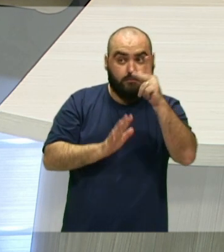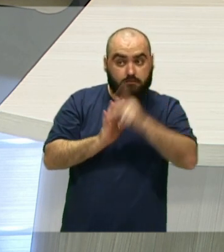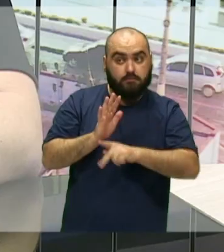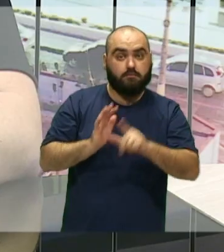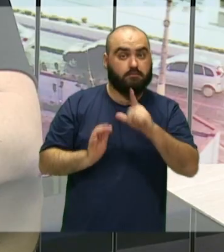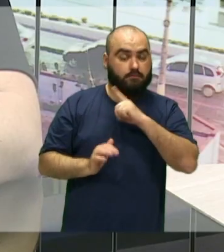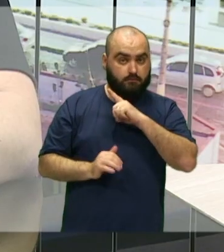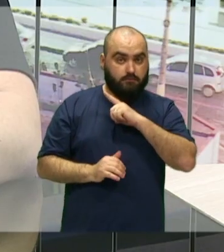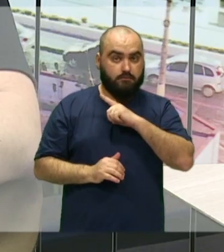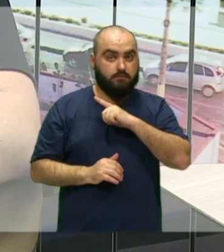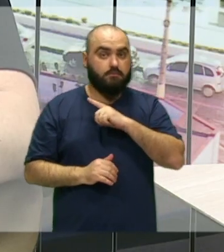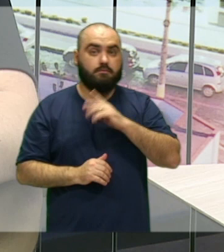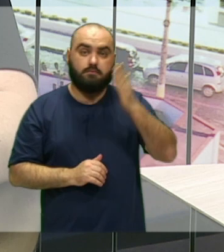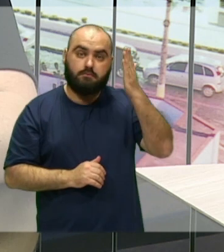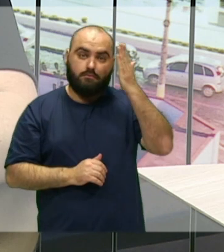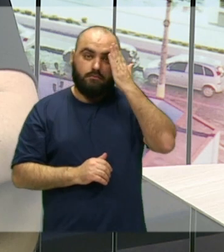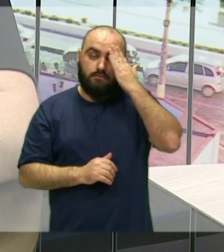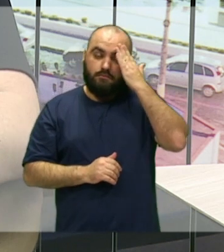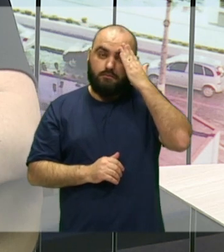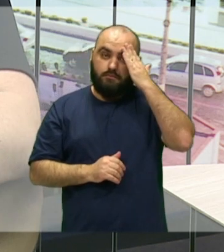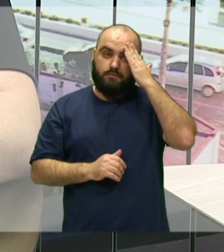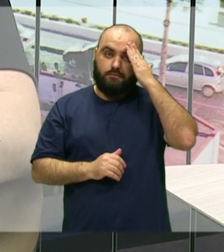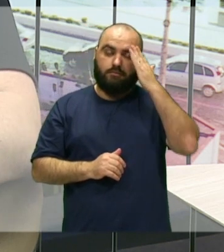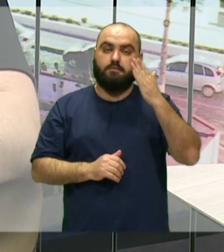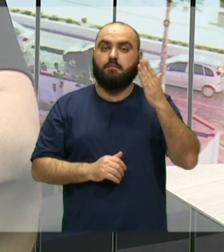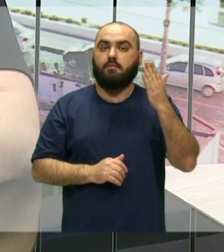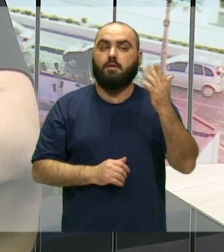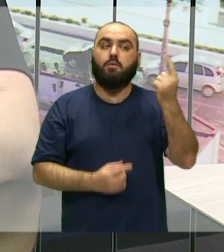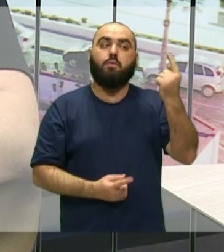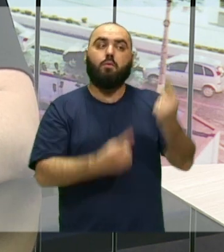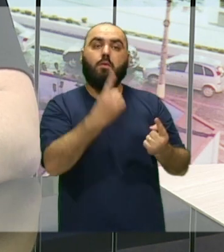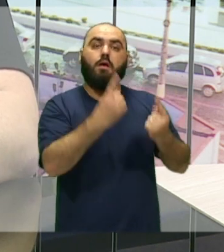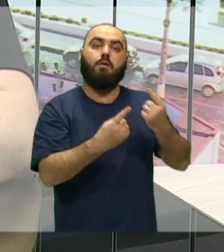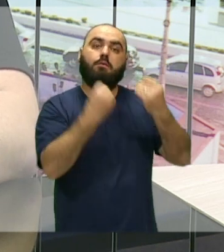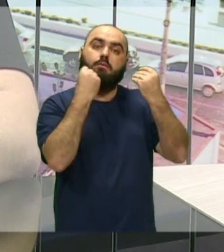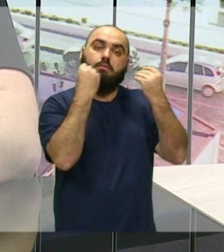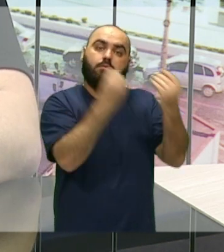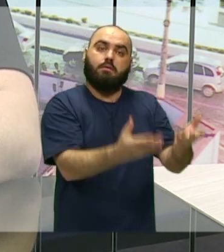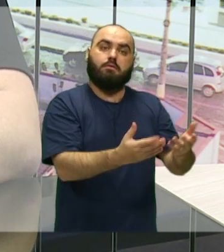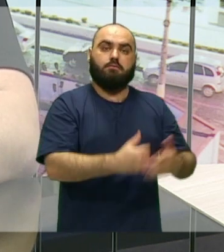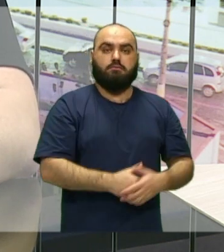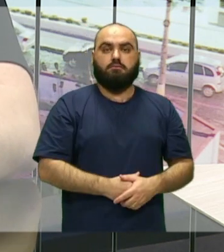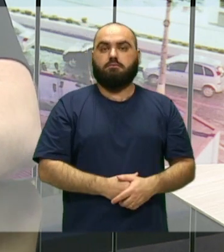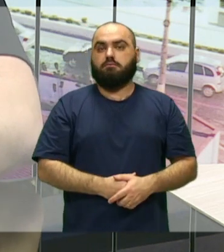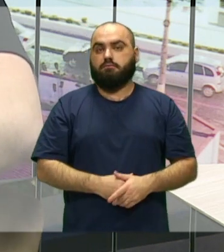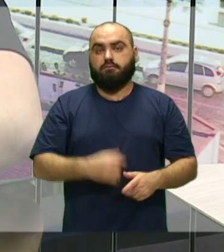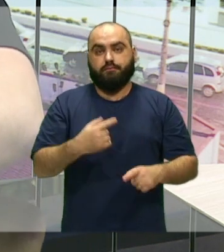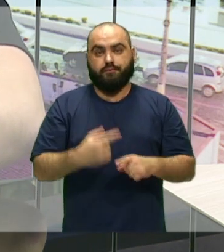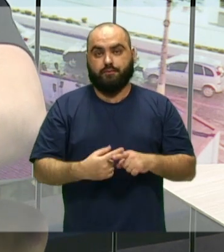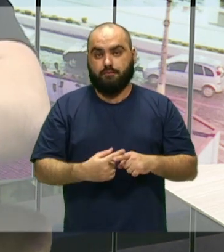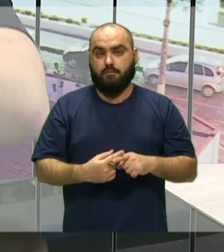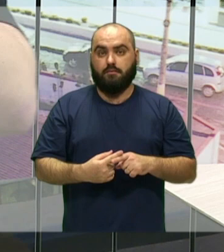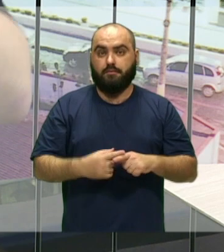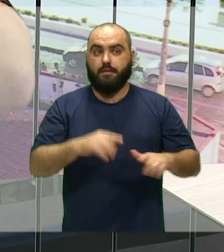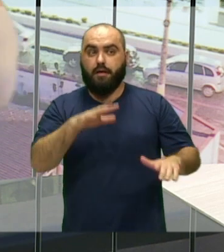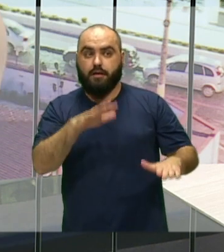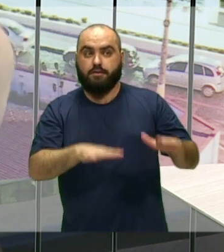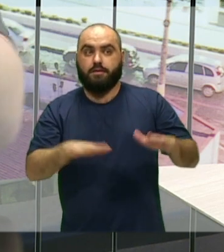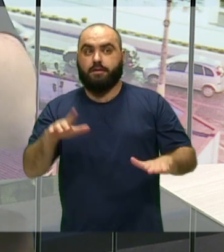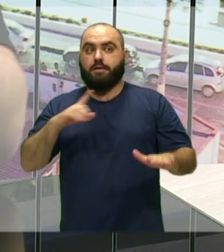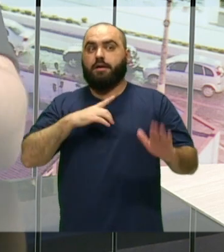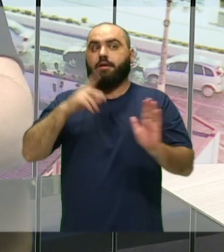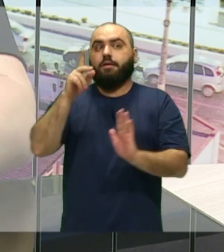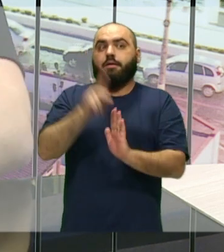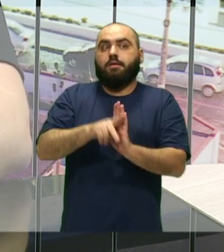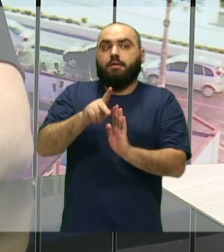eu sei quais que eles eh podem receber e Às vez vezes tem projeto que que teria quatro